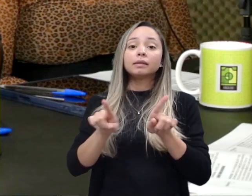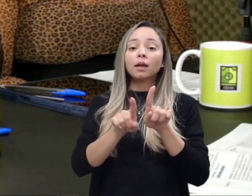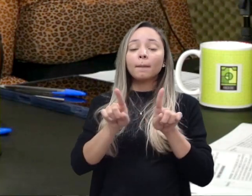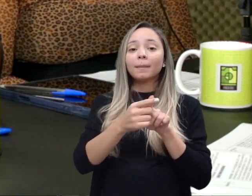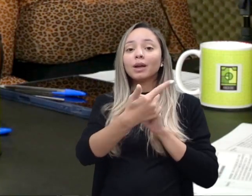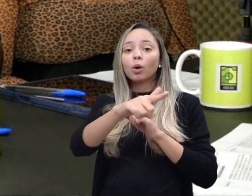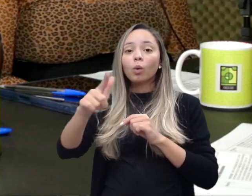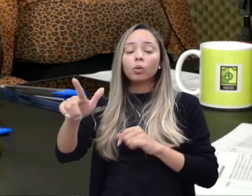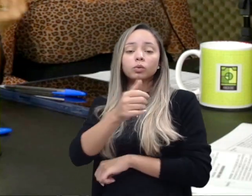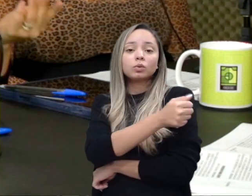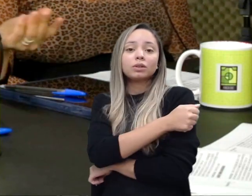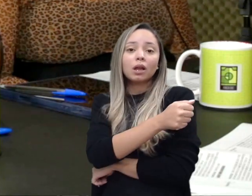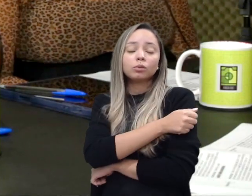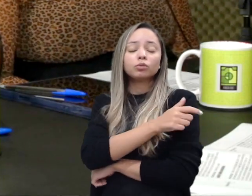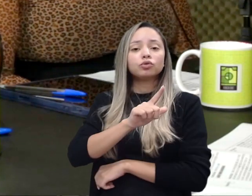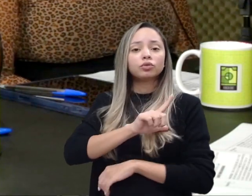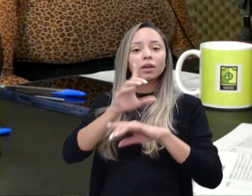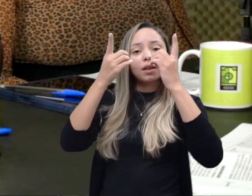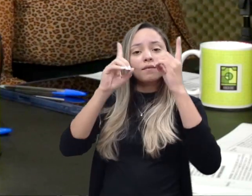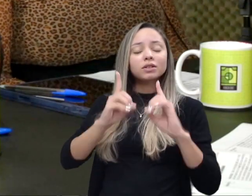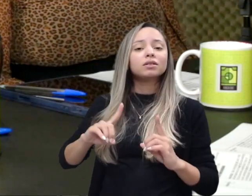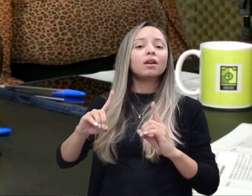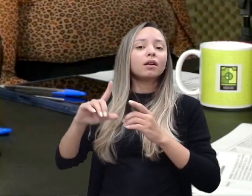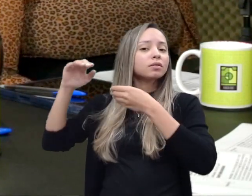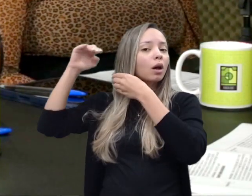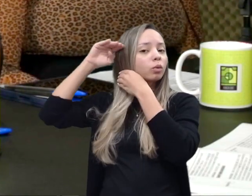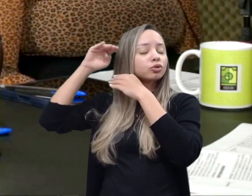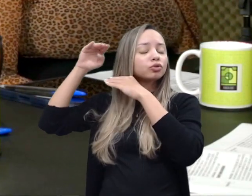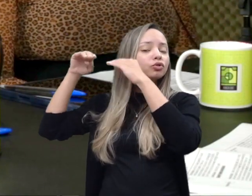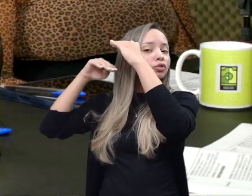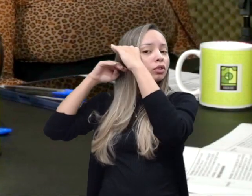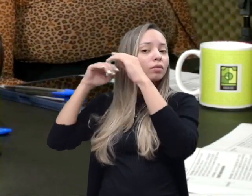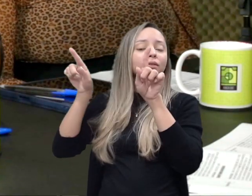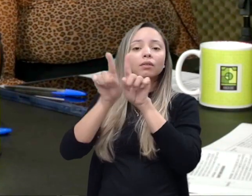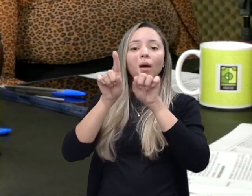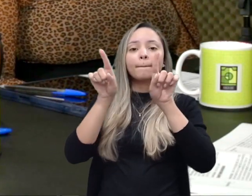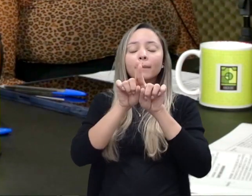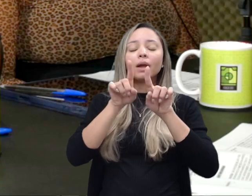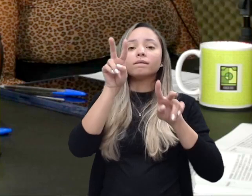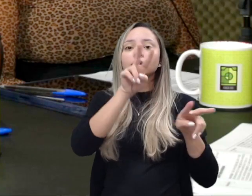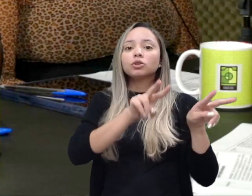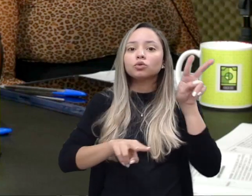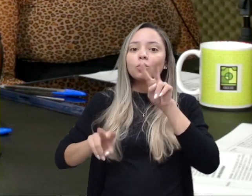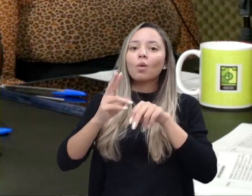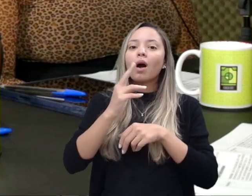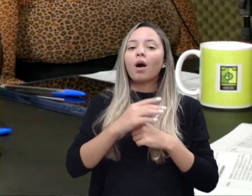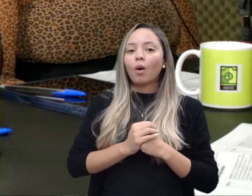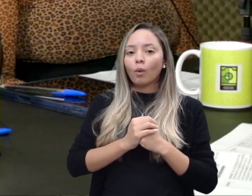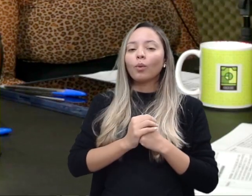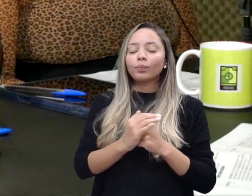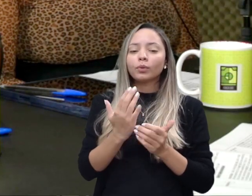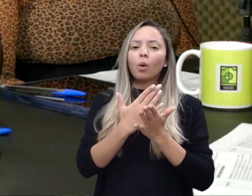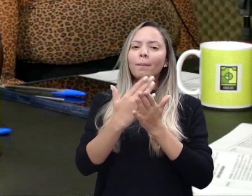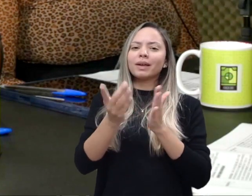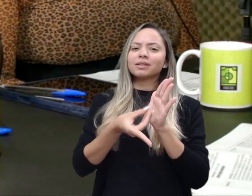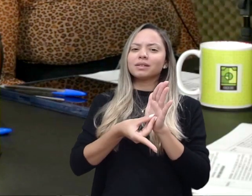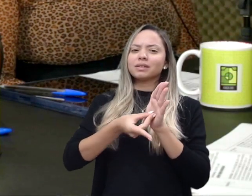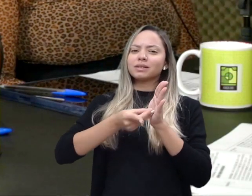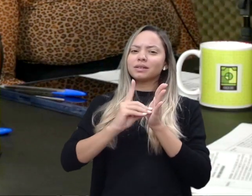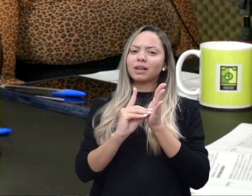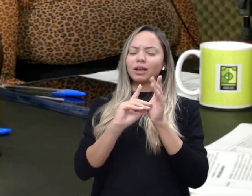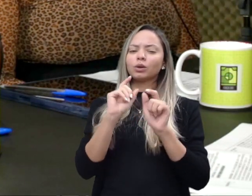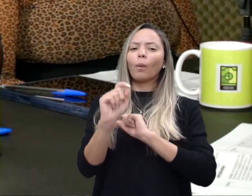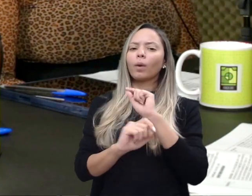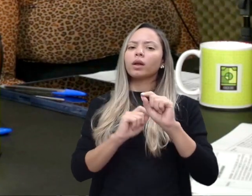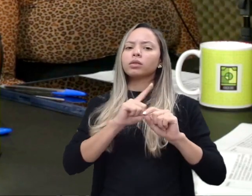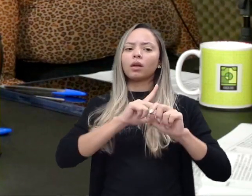deficiência auditiva ou que têm deficiência visual. Então, essas crianças, elas vão aprendendo desde muito cedo que nós somos